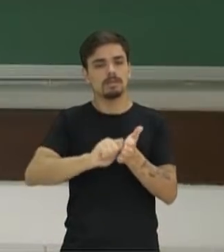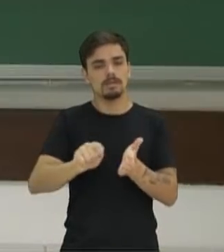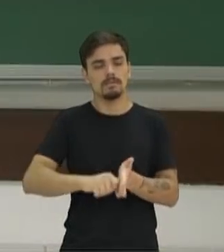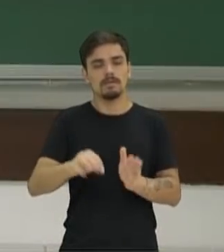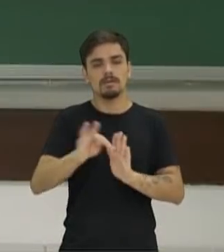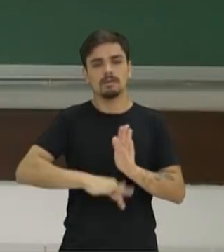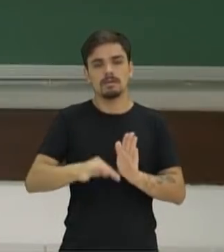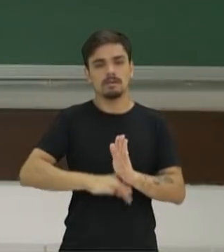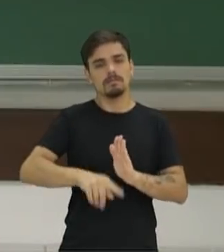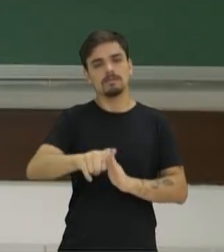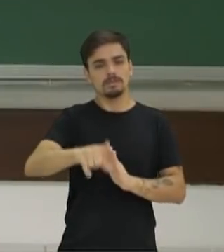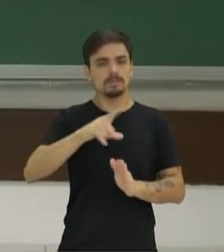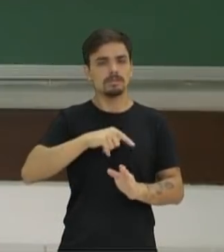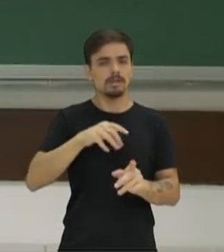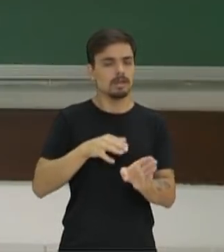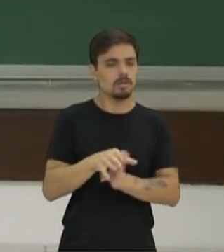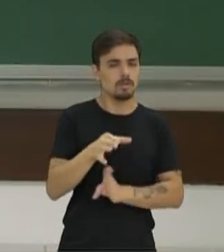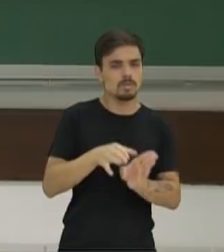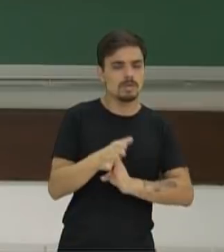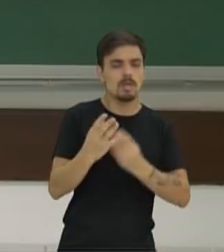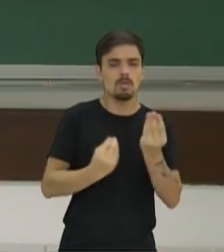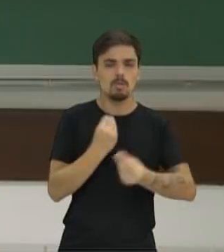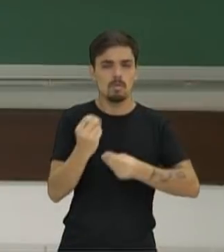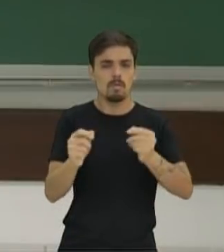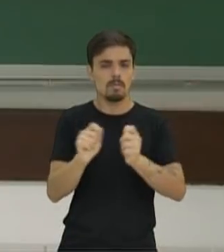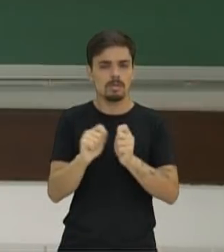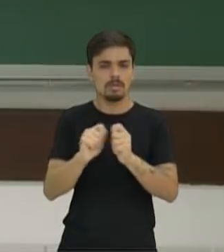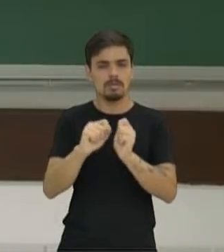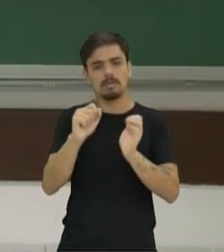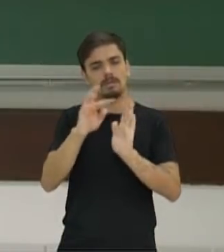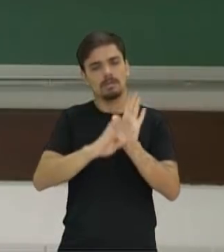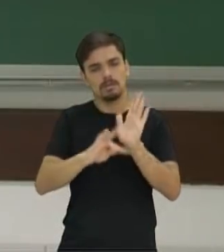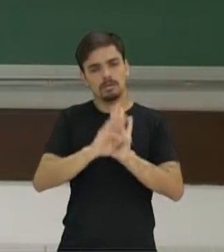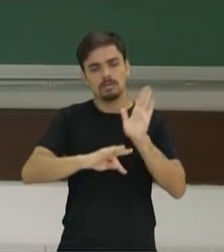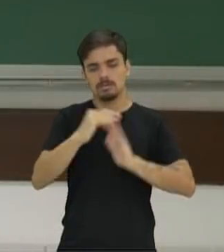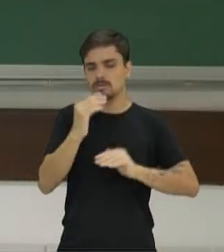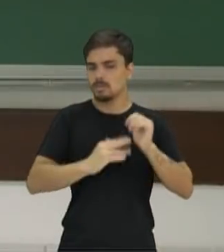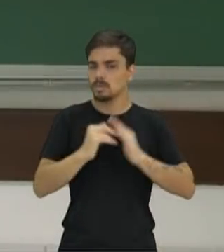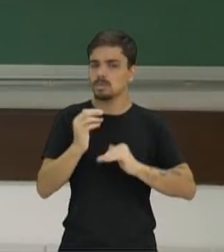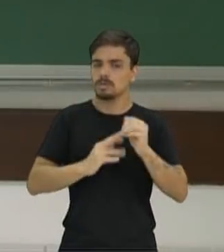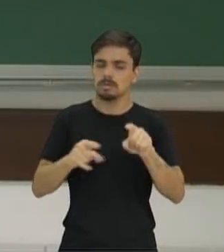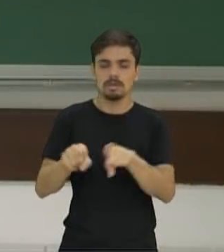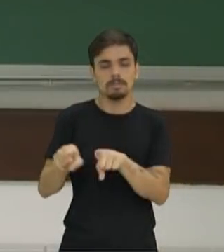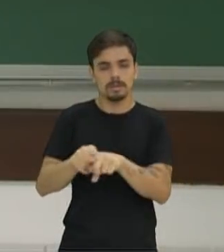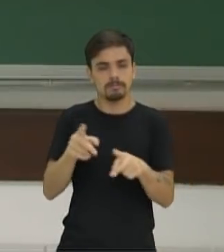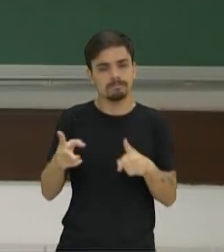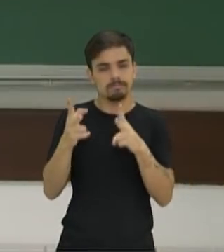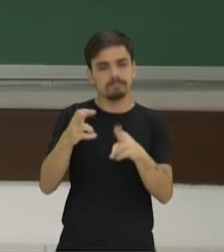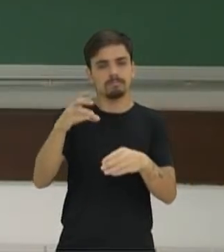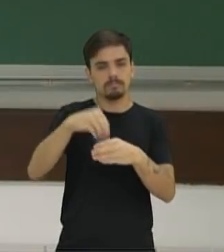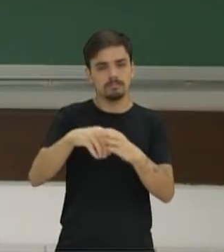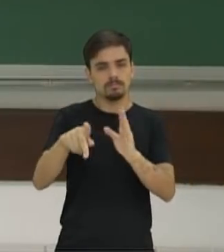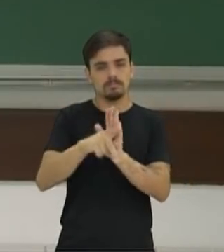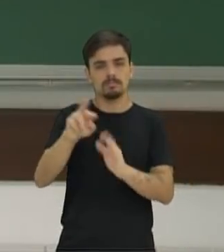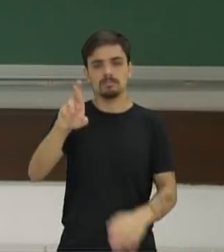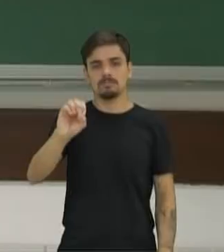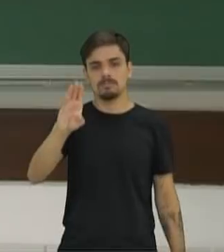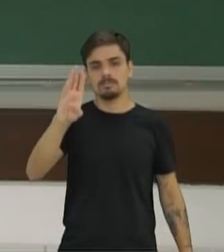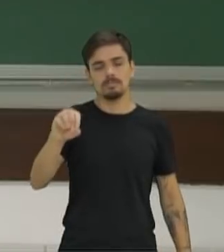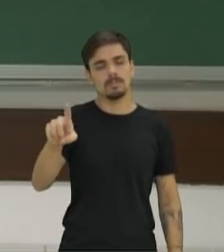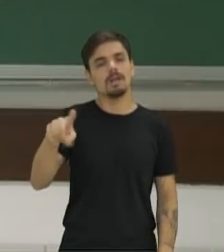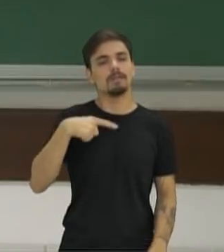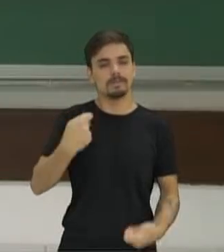sendo ali instruído de como esse texto precisa ser construído? A mesma coisa aconteceu com o robô, ele precisou ser